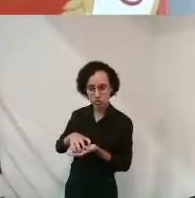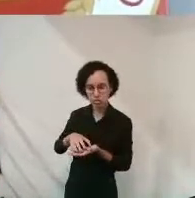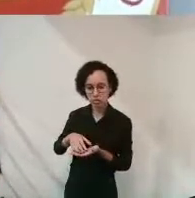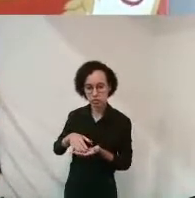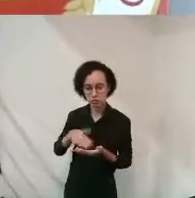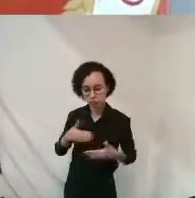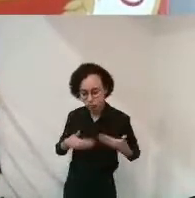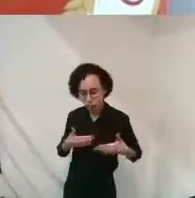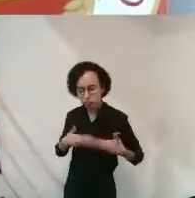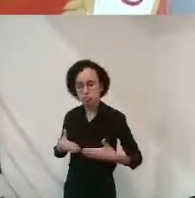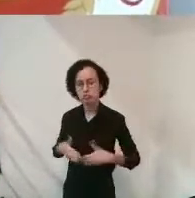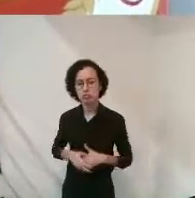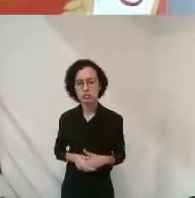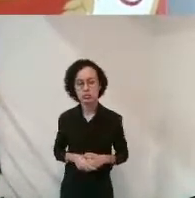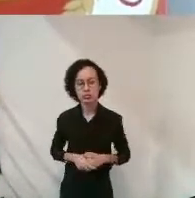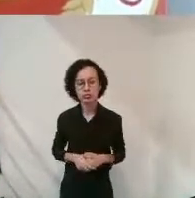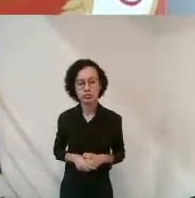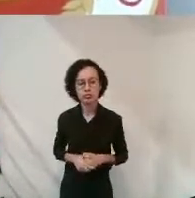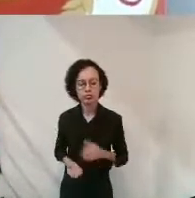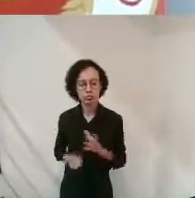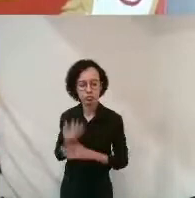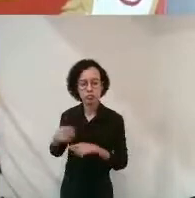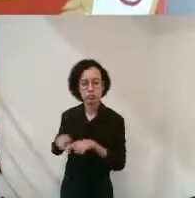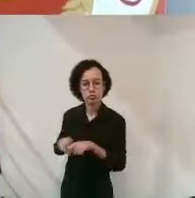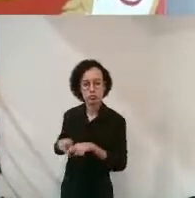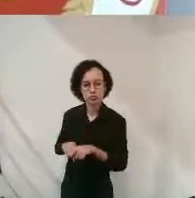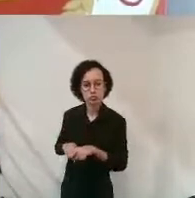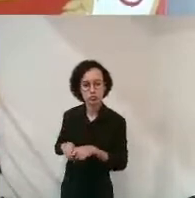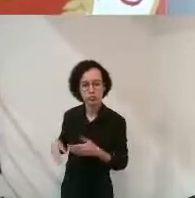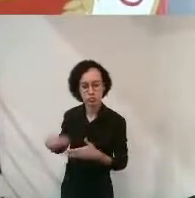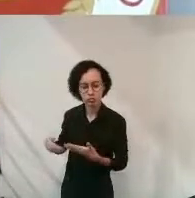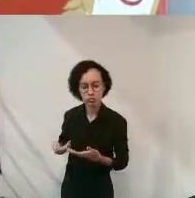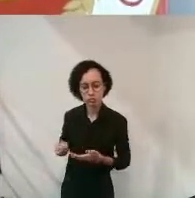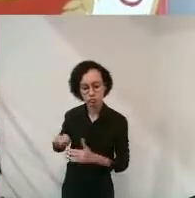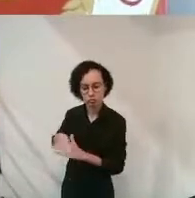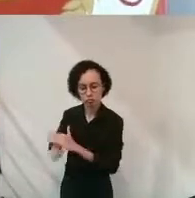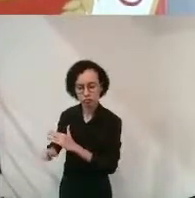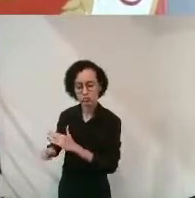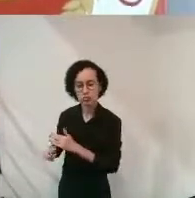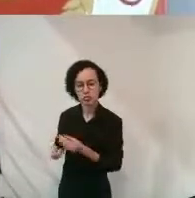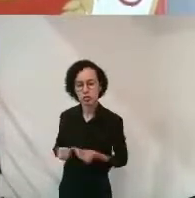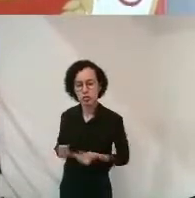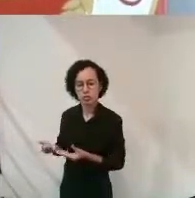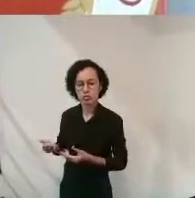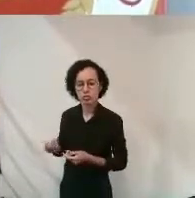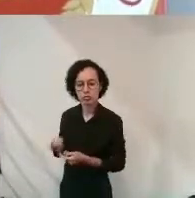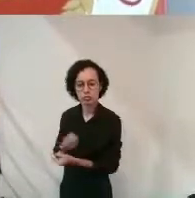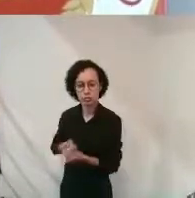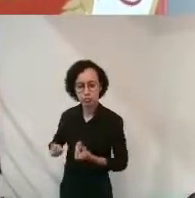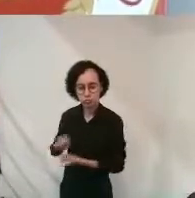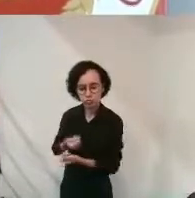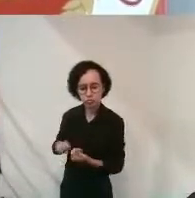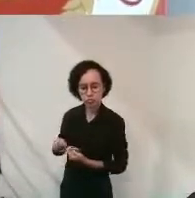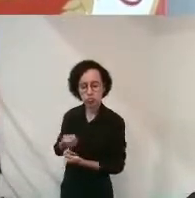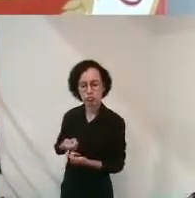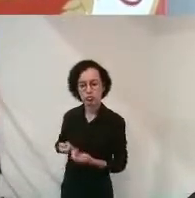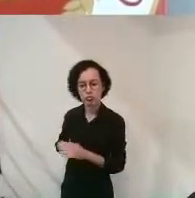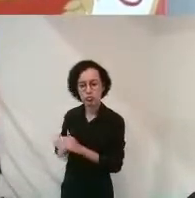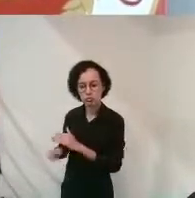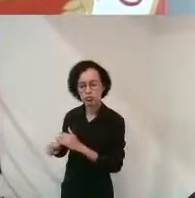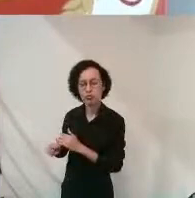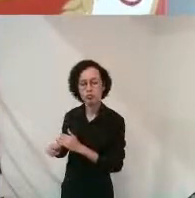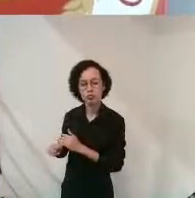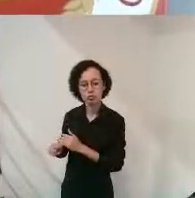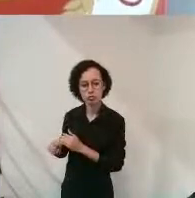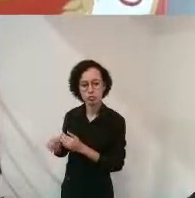funcionam. Foi repassado uma verba pela assistência social, uma verba